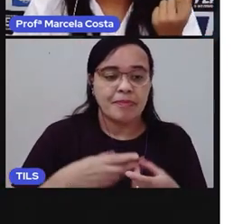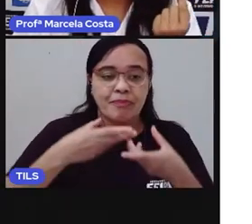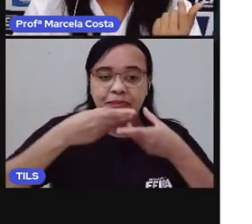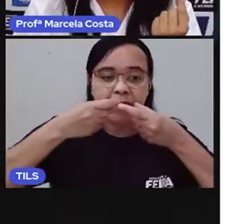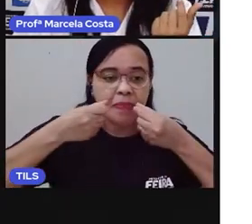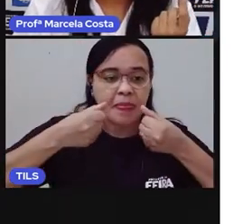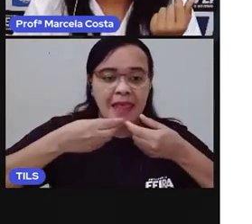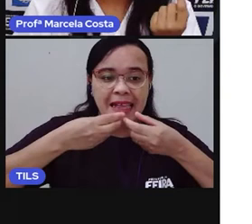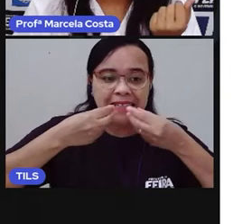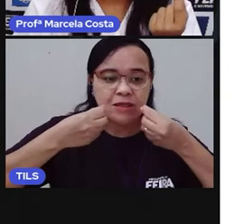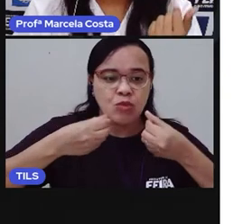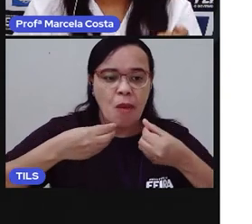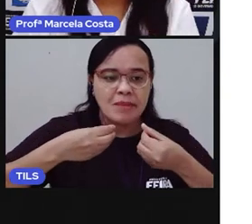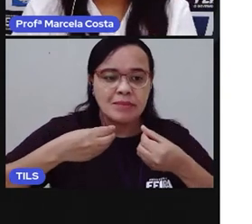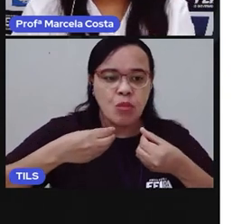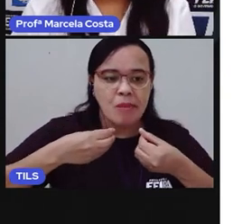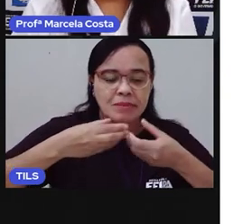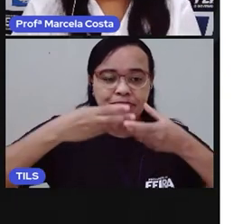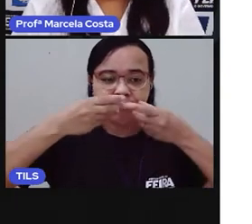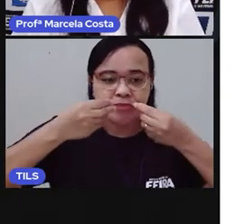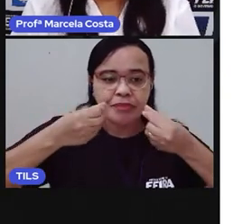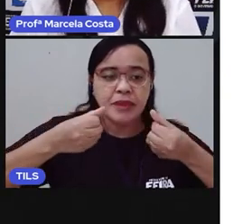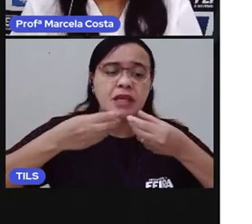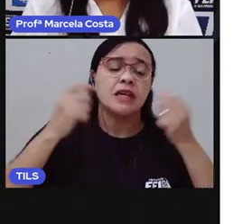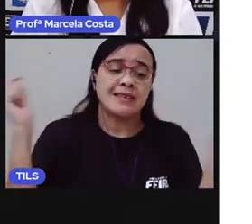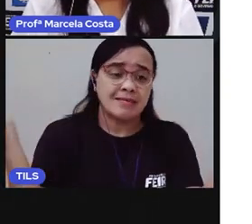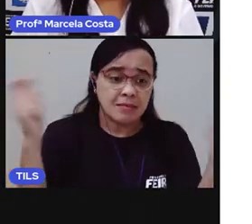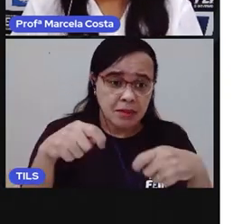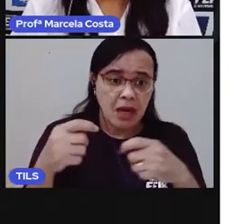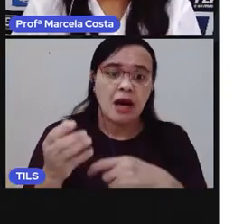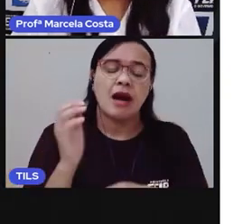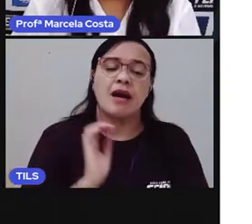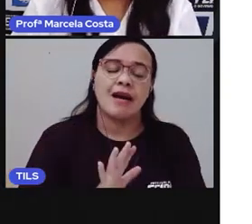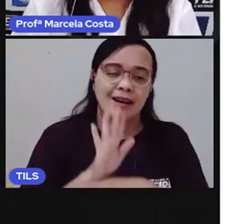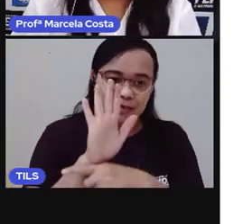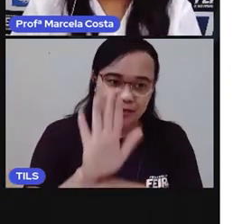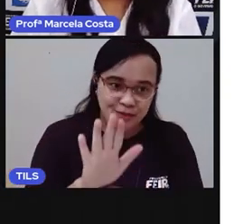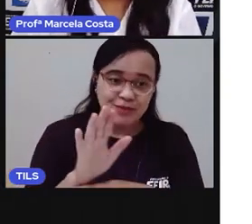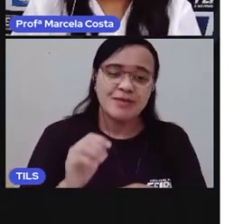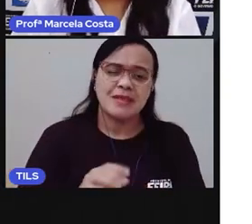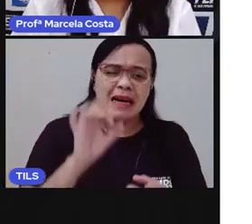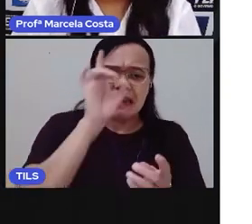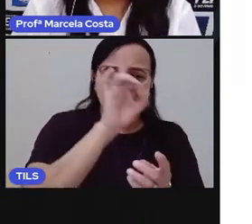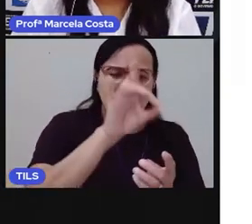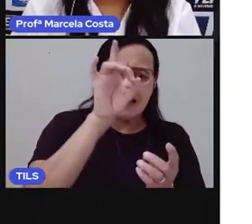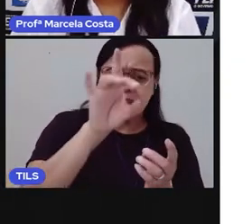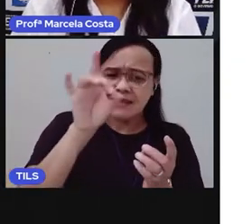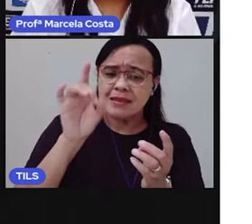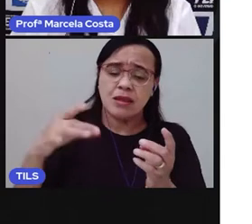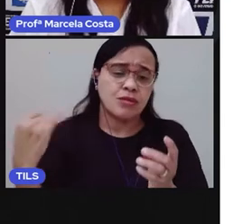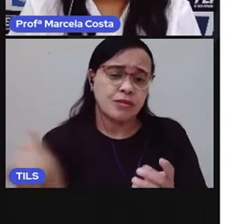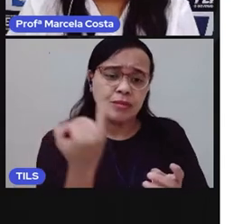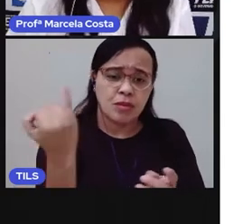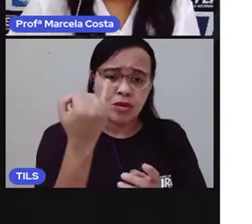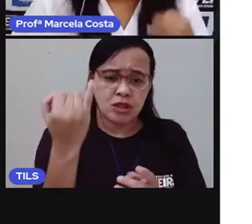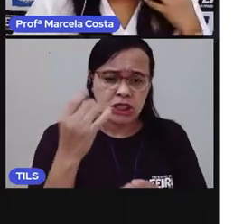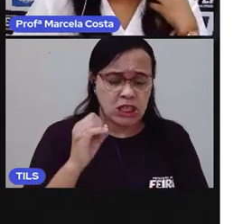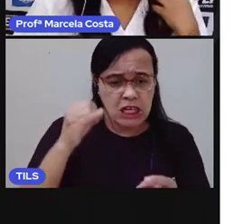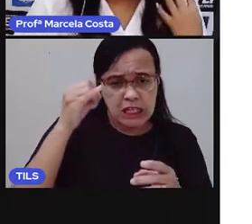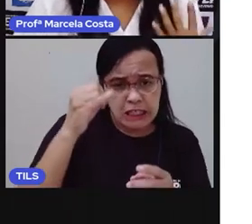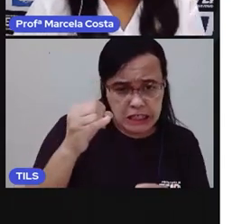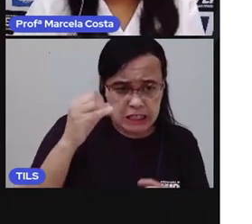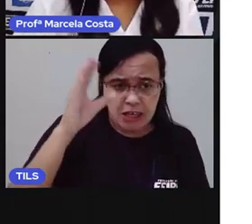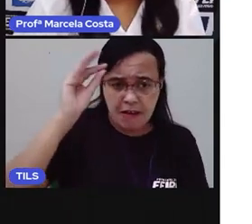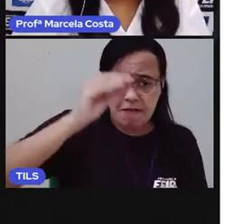com a textura mais macia. Então, cada um tem uma função. Quando você perde um dentinho desse, você